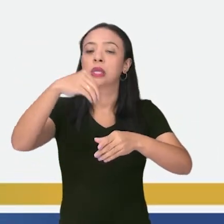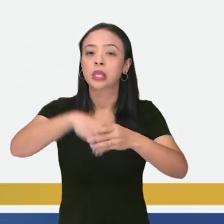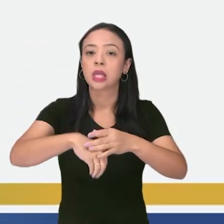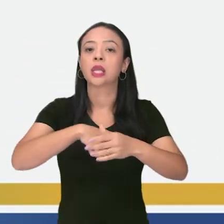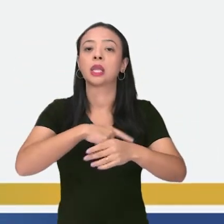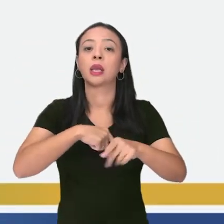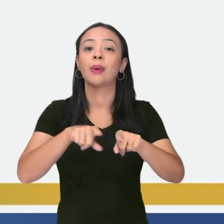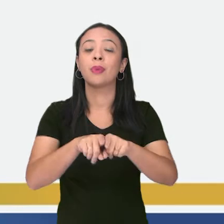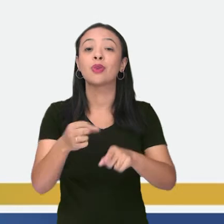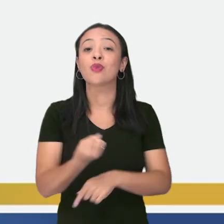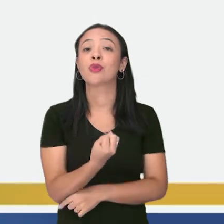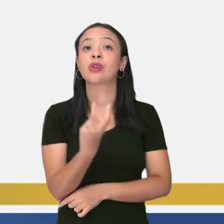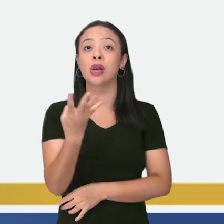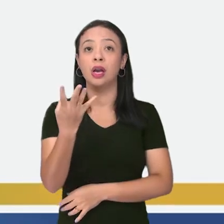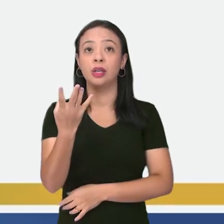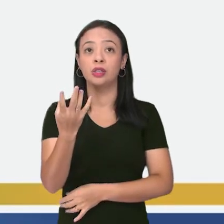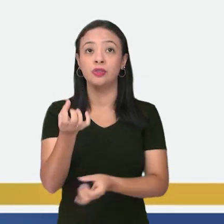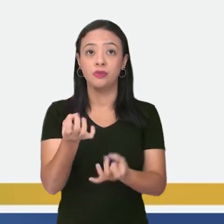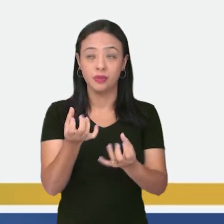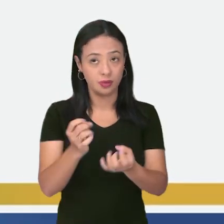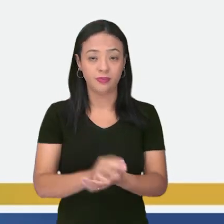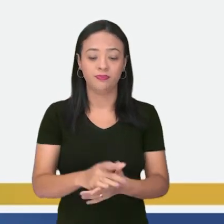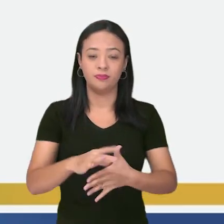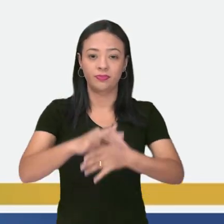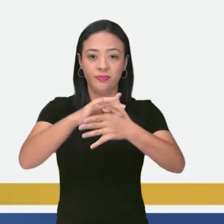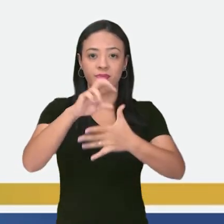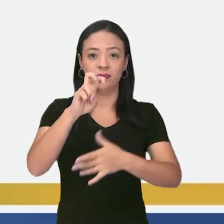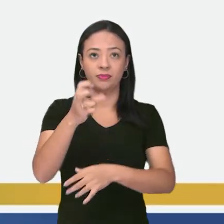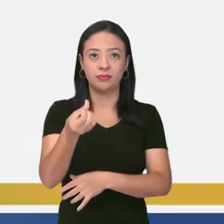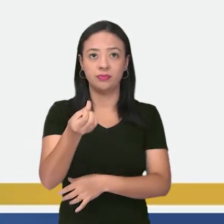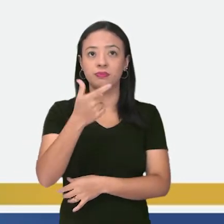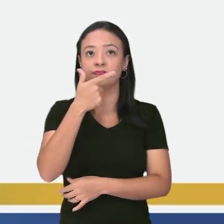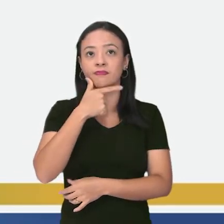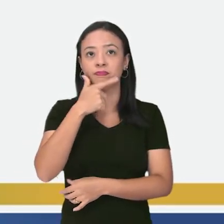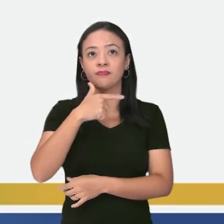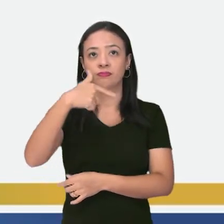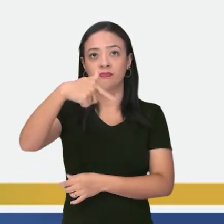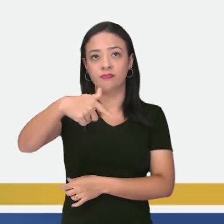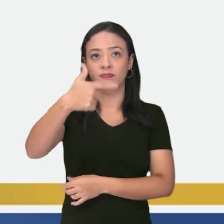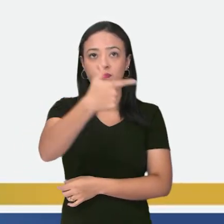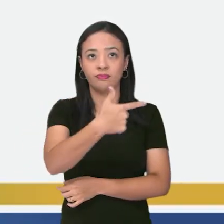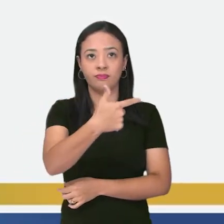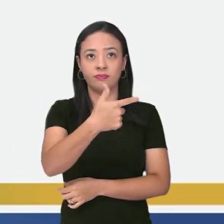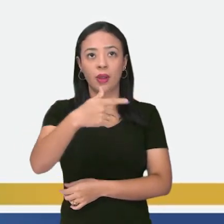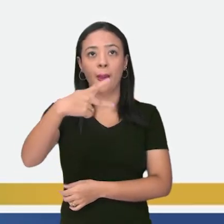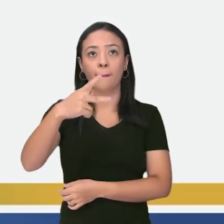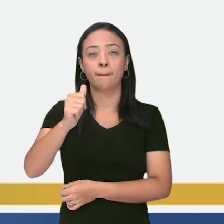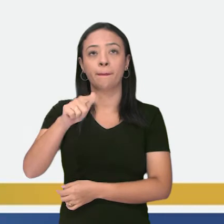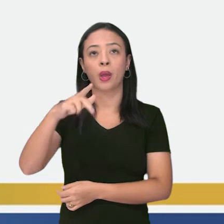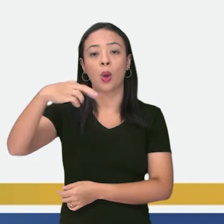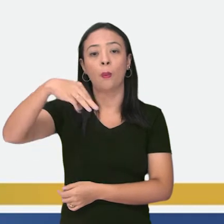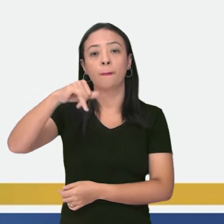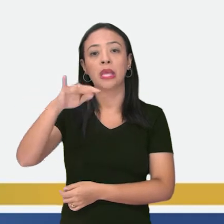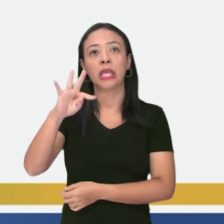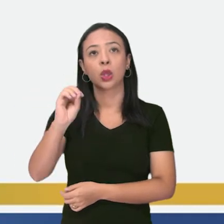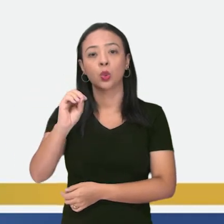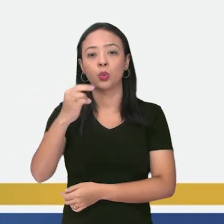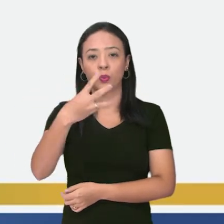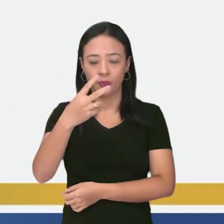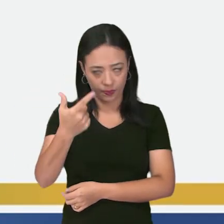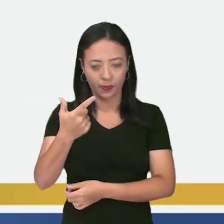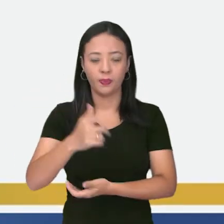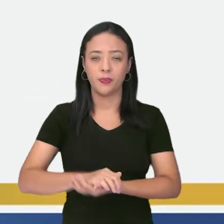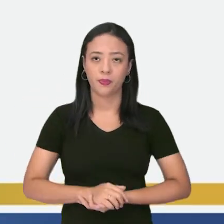pastéis vendidos. Carne, 56. Queijo, 72. Palmito,